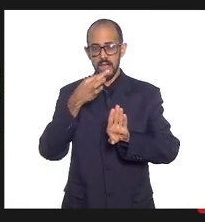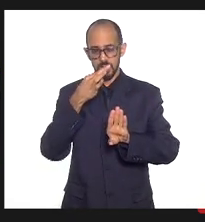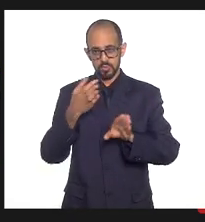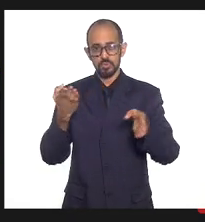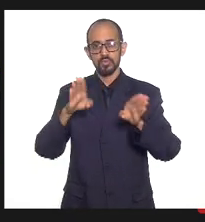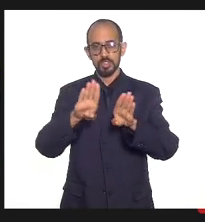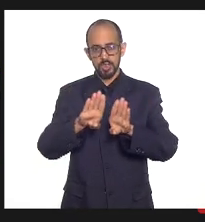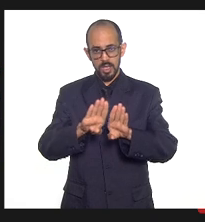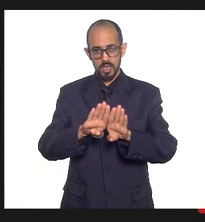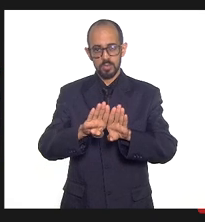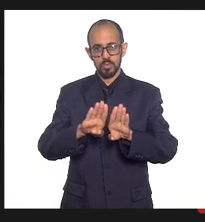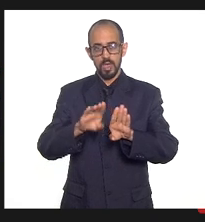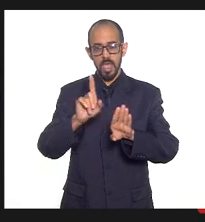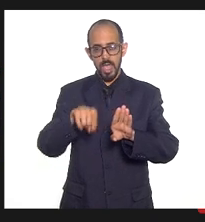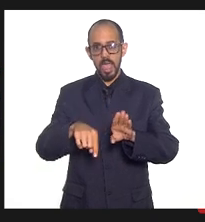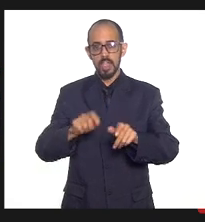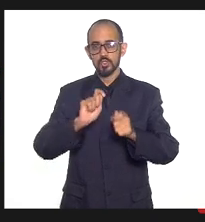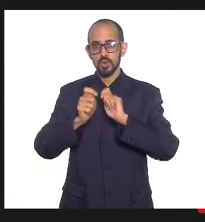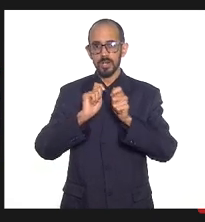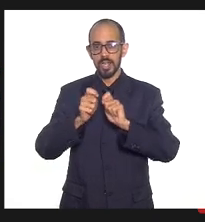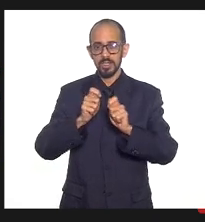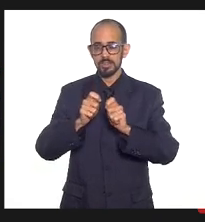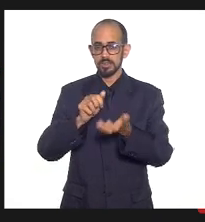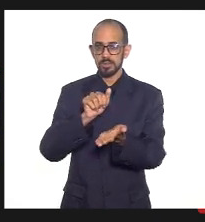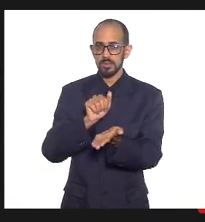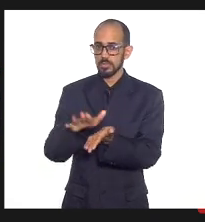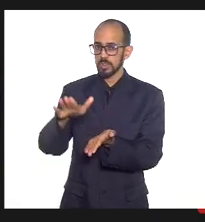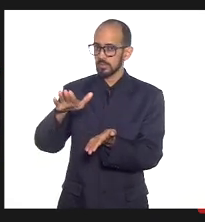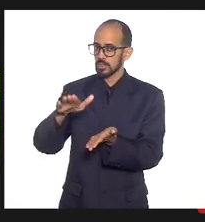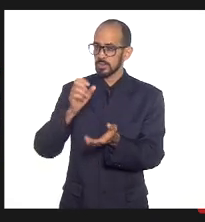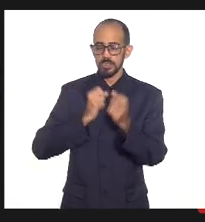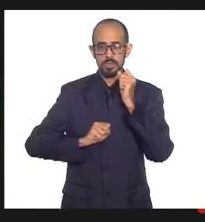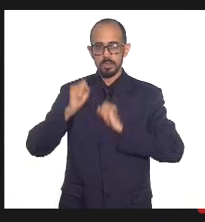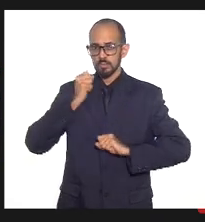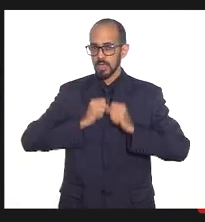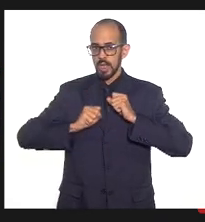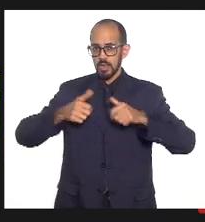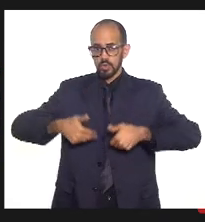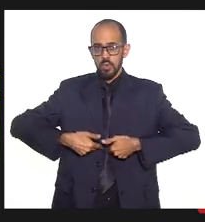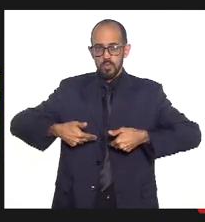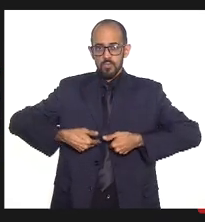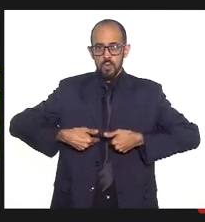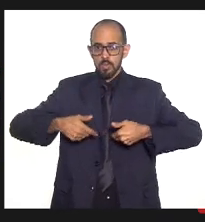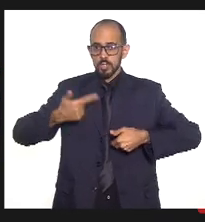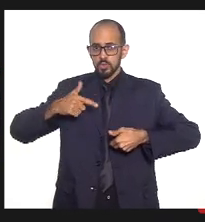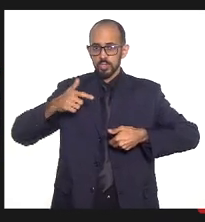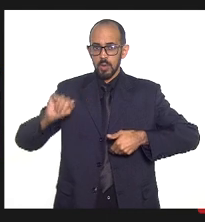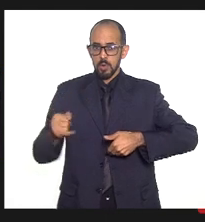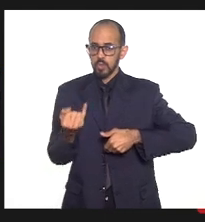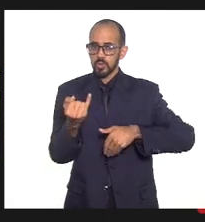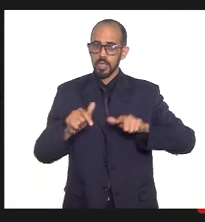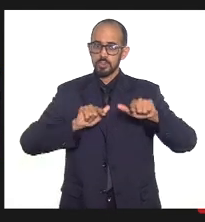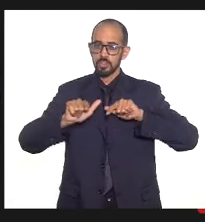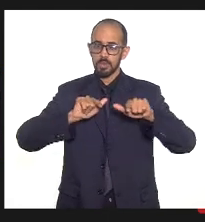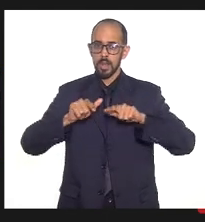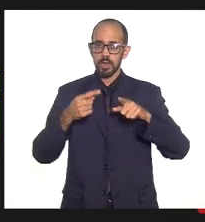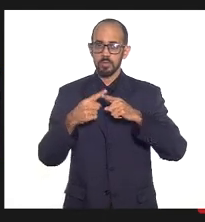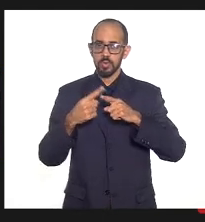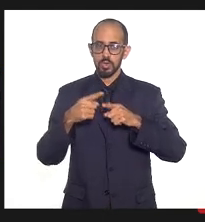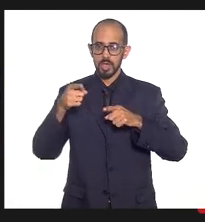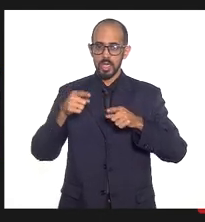de desemprego, de jornalistas desempregados, desesperados, passando fome, sem oportunidade de trabalho, porque esses